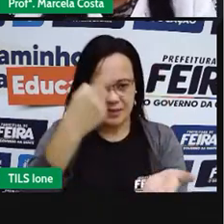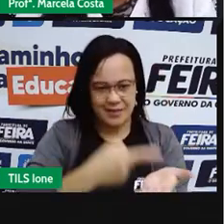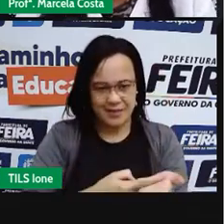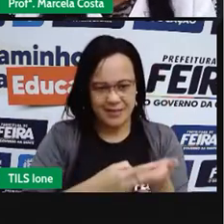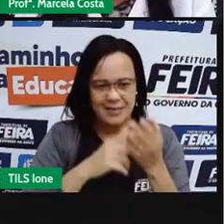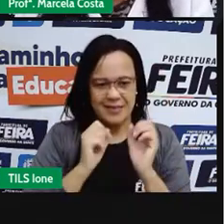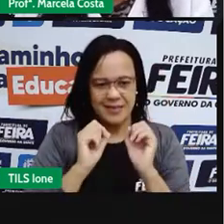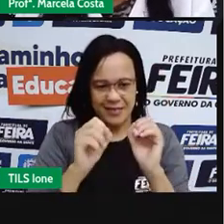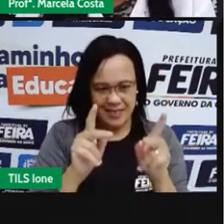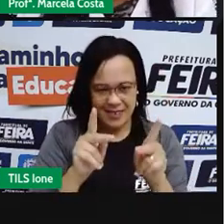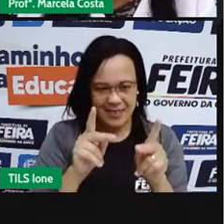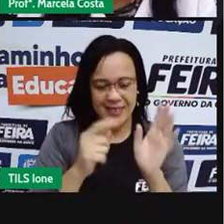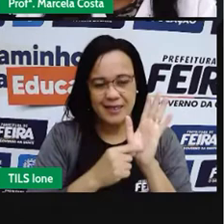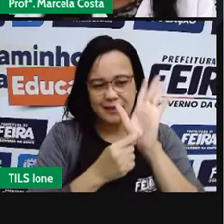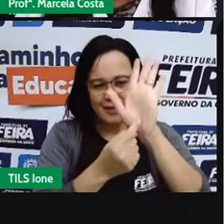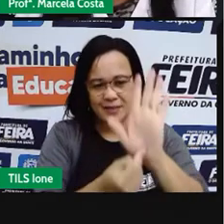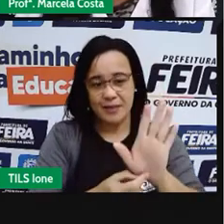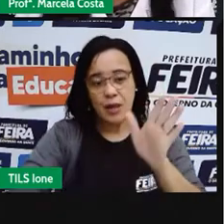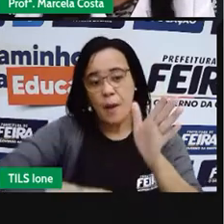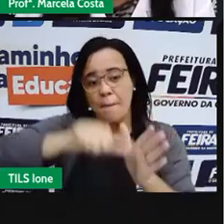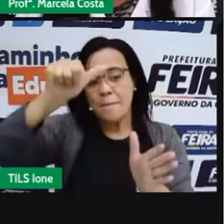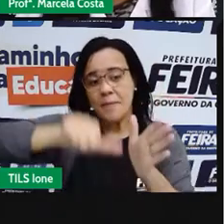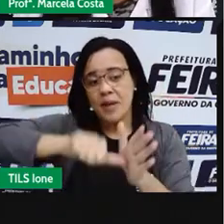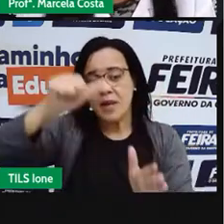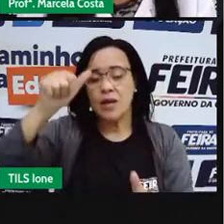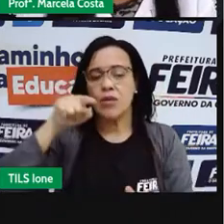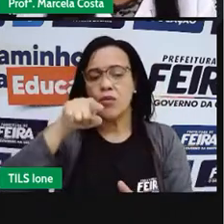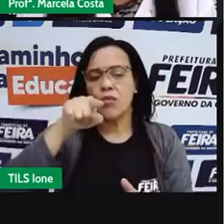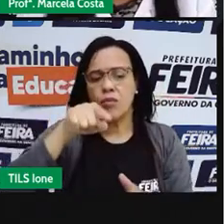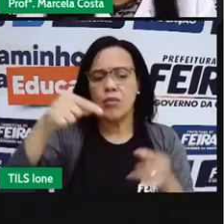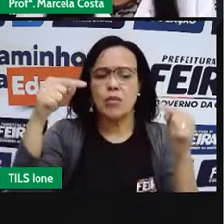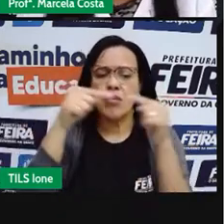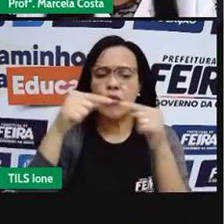Vou mostrar o primeiro elemento.